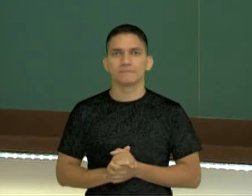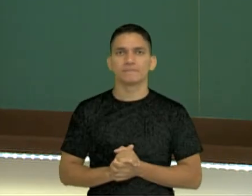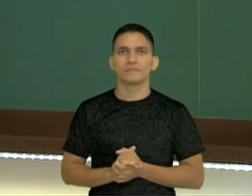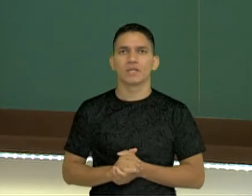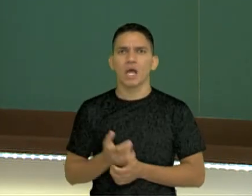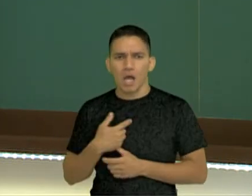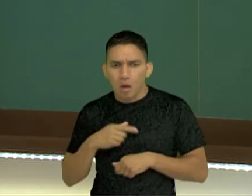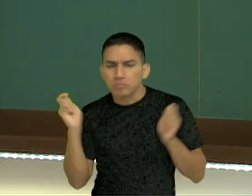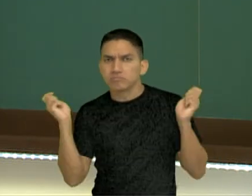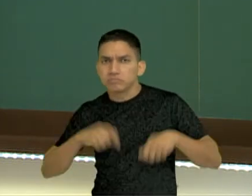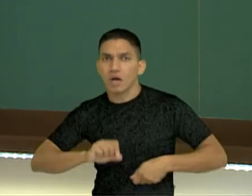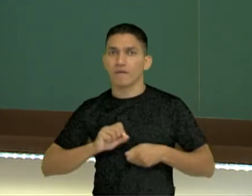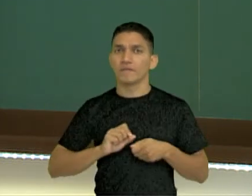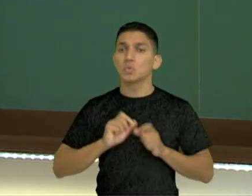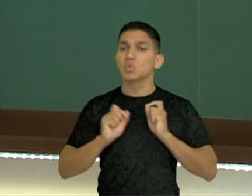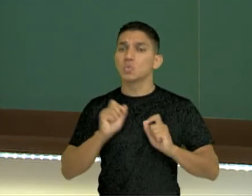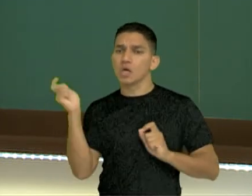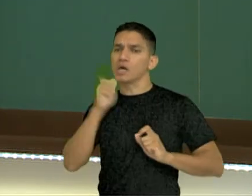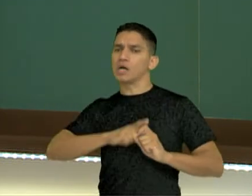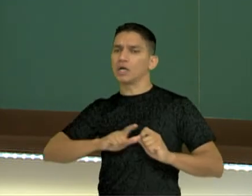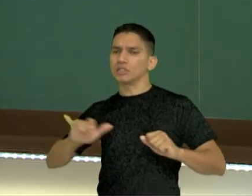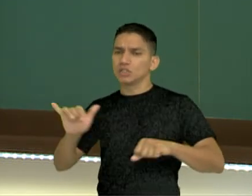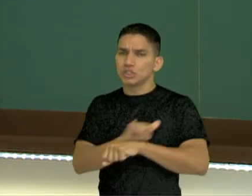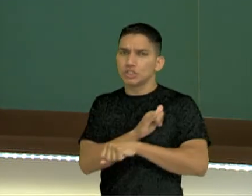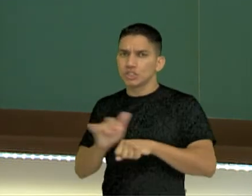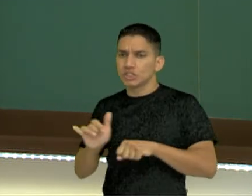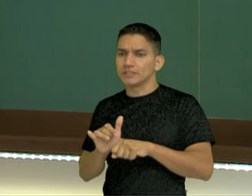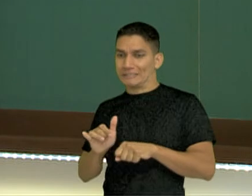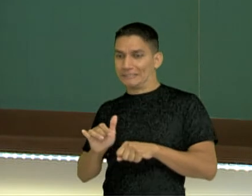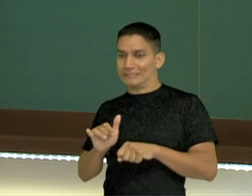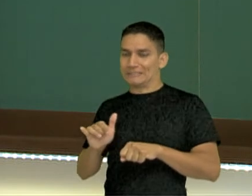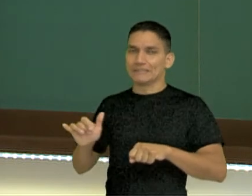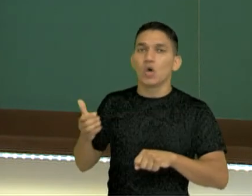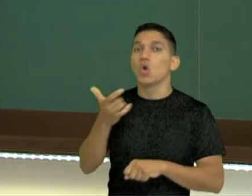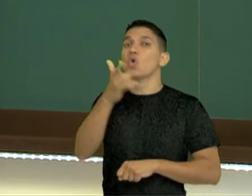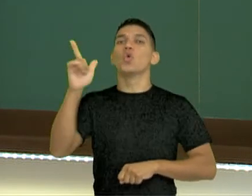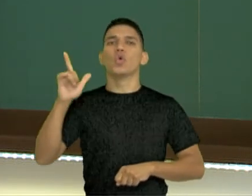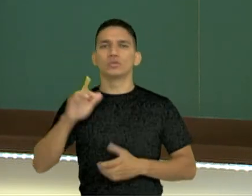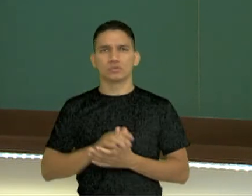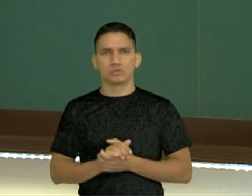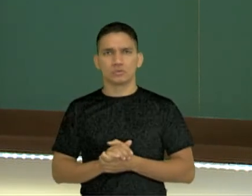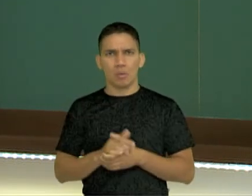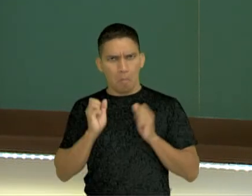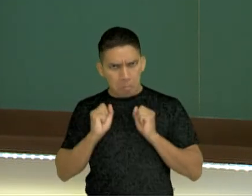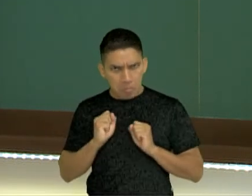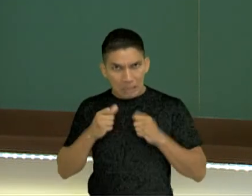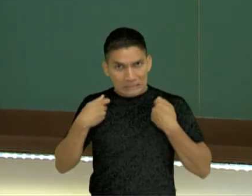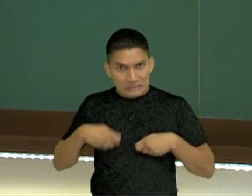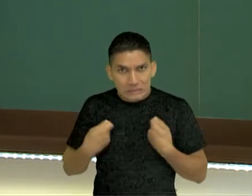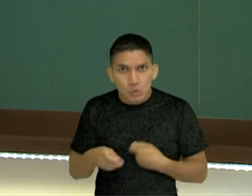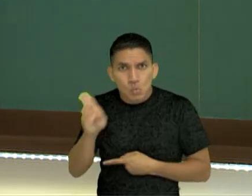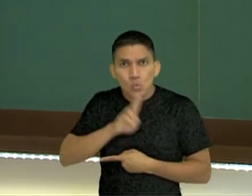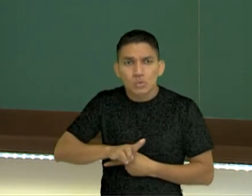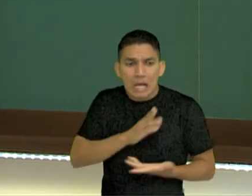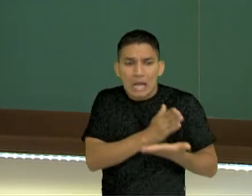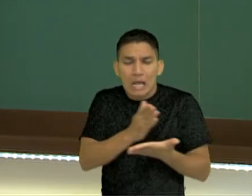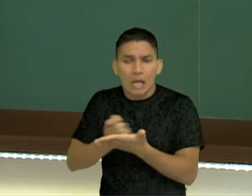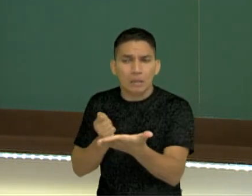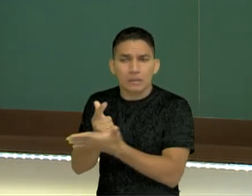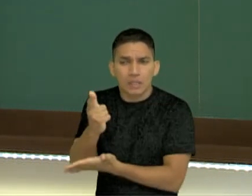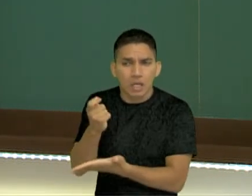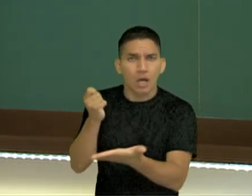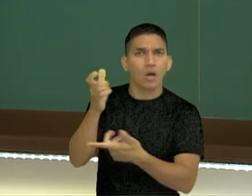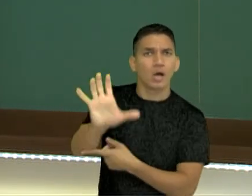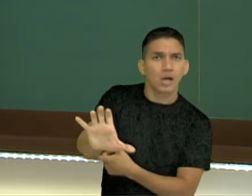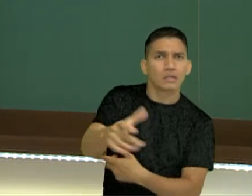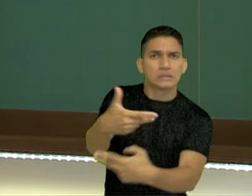fazer para superar essas dificuldades? Devo usar alternativas de crédito para comprar esse produto? E por que eu